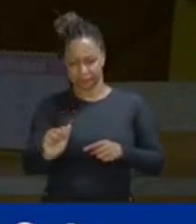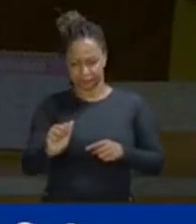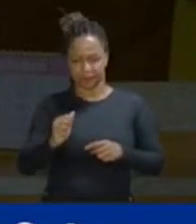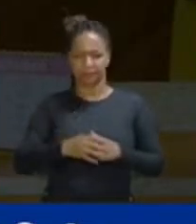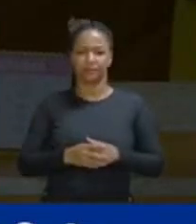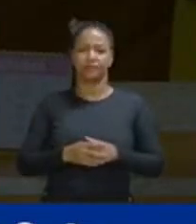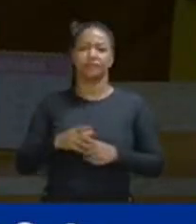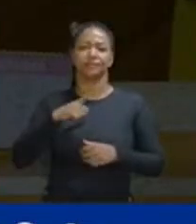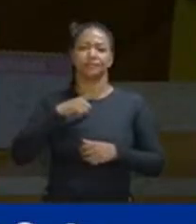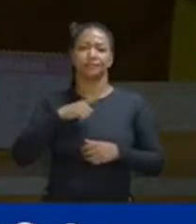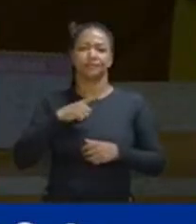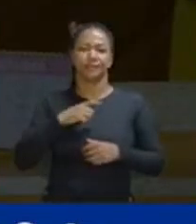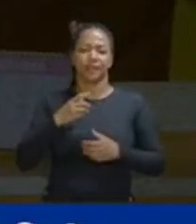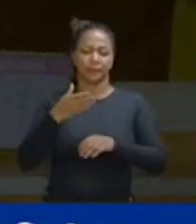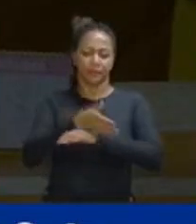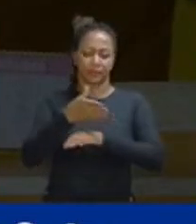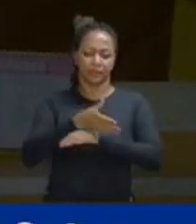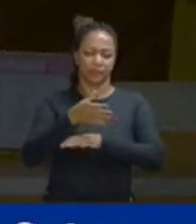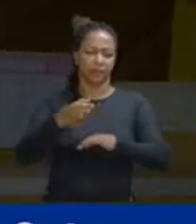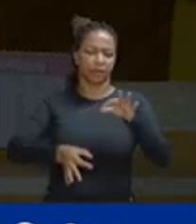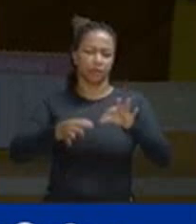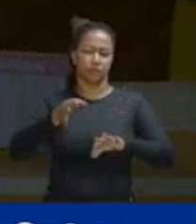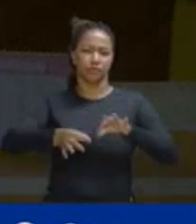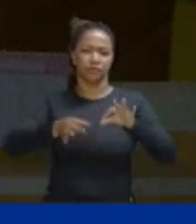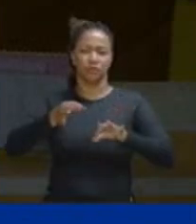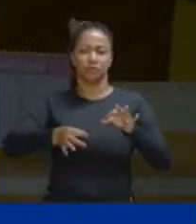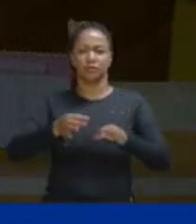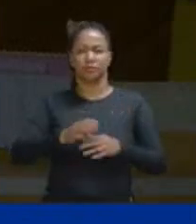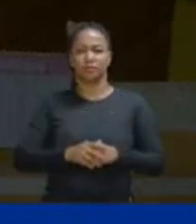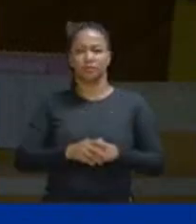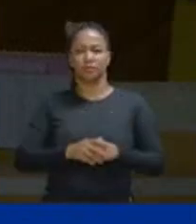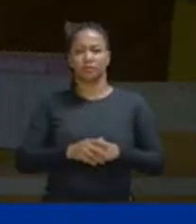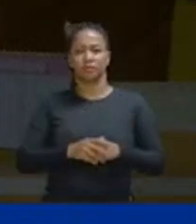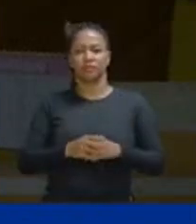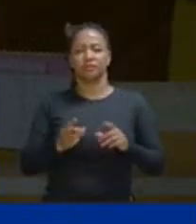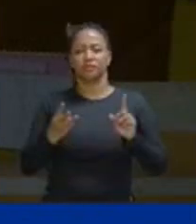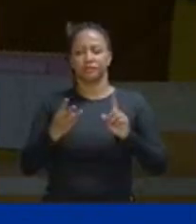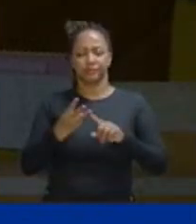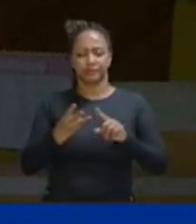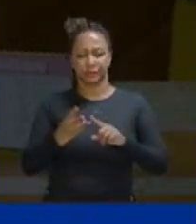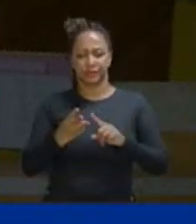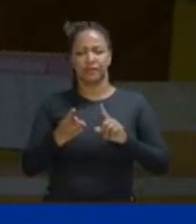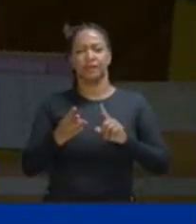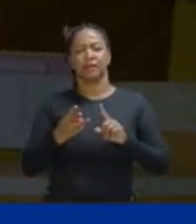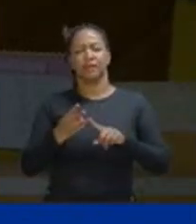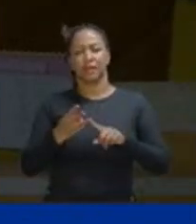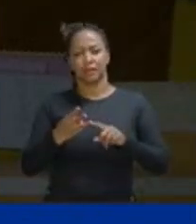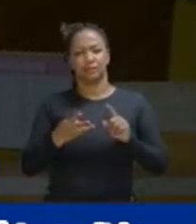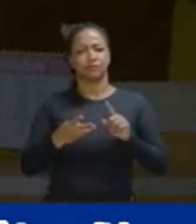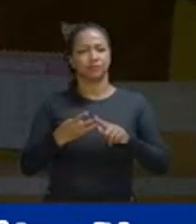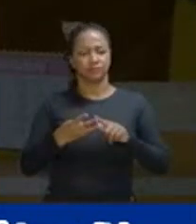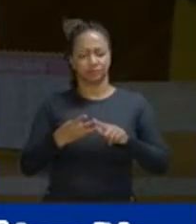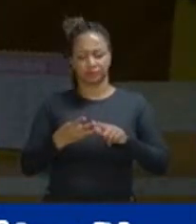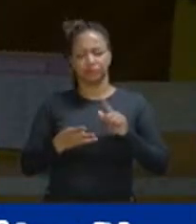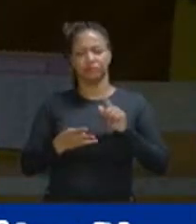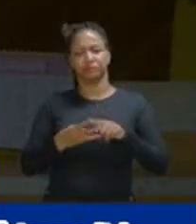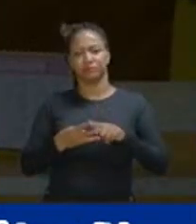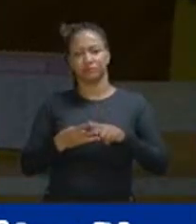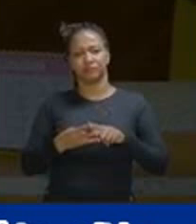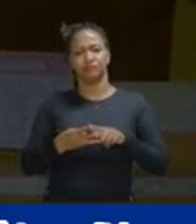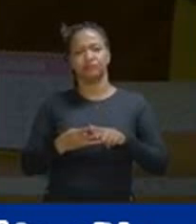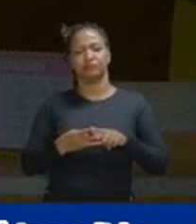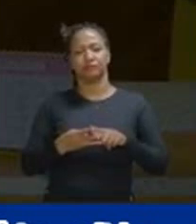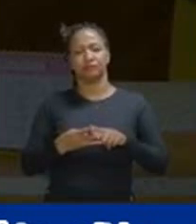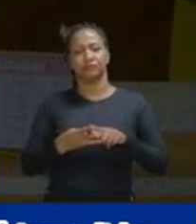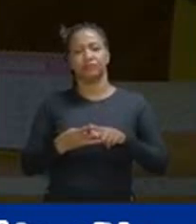Atuarão como vogais Na tela, no canto direito Juiz superior, Carlos logo do Fernando, TRAP no canto direito Luísa inferior, Paula janela de Santos, livros com Luiz intérprete. Na barra Rivaldo